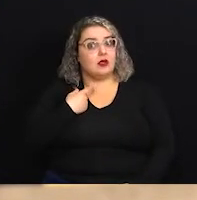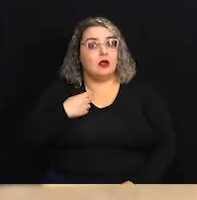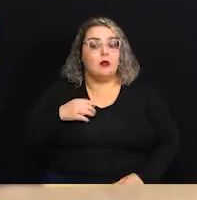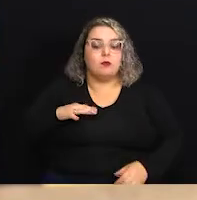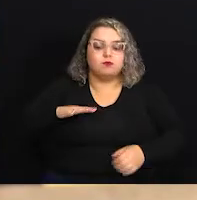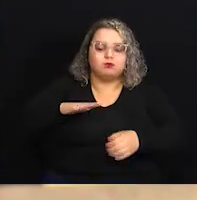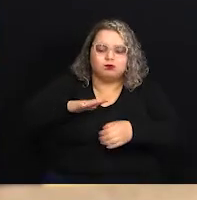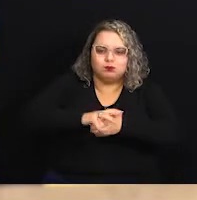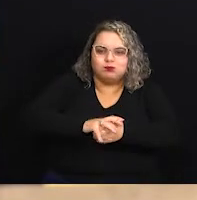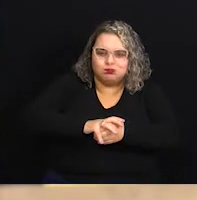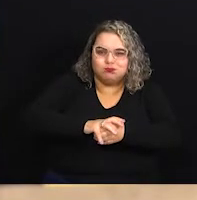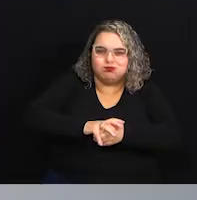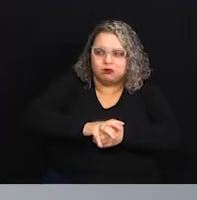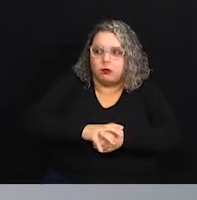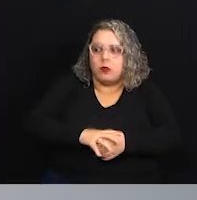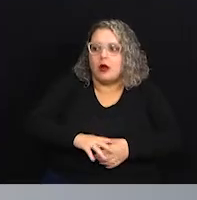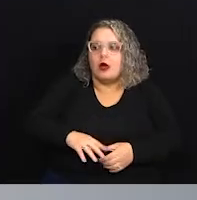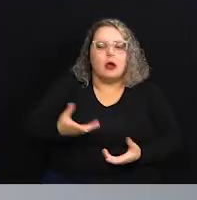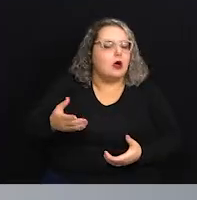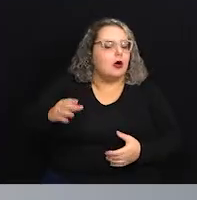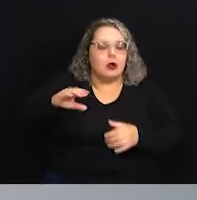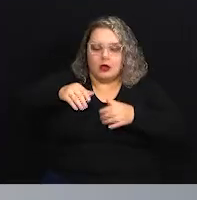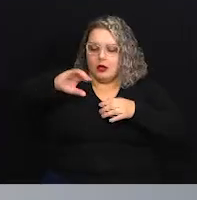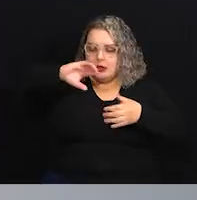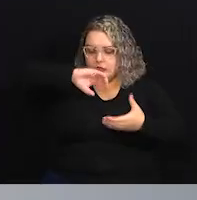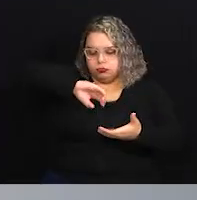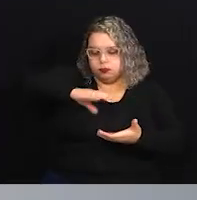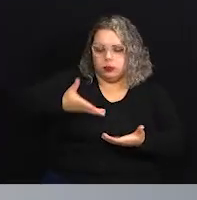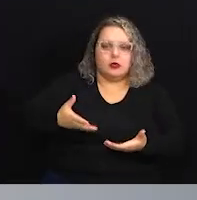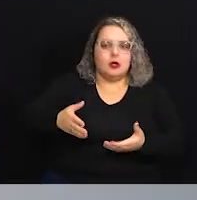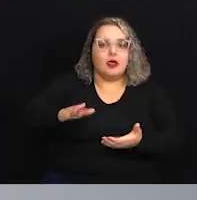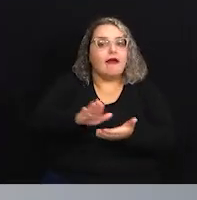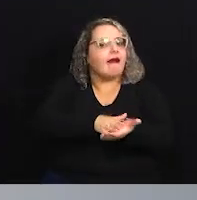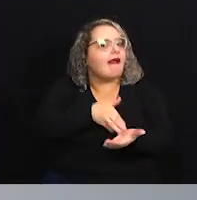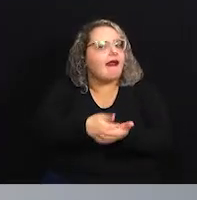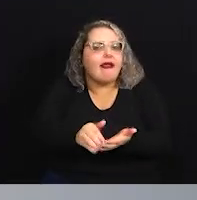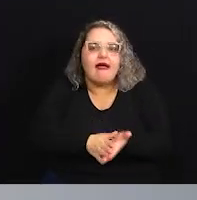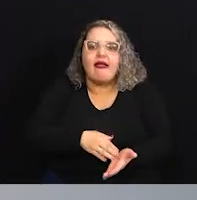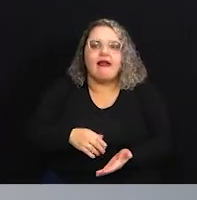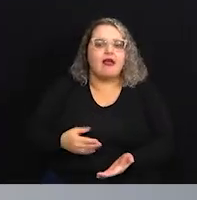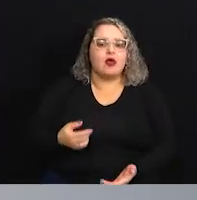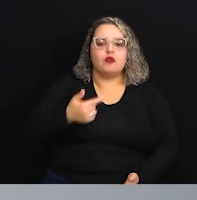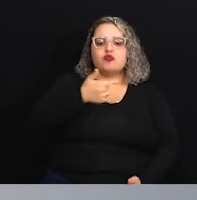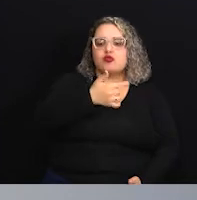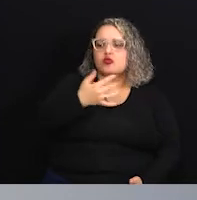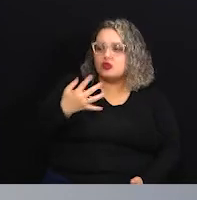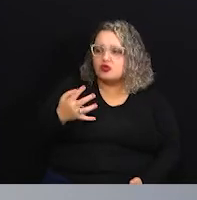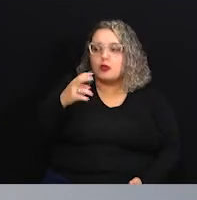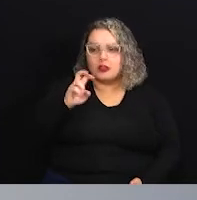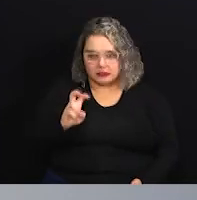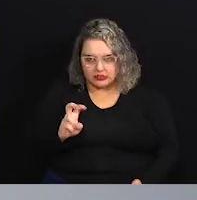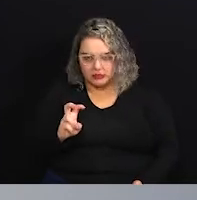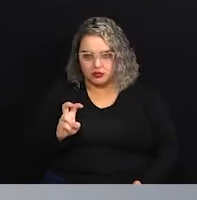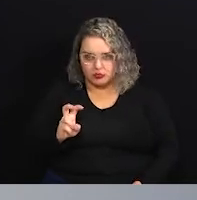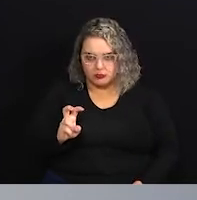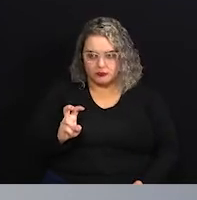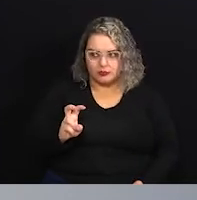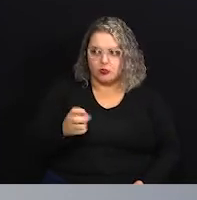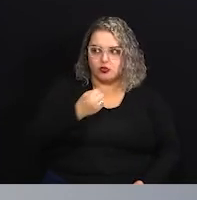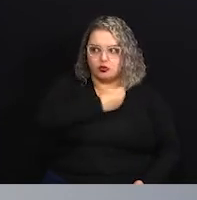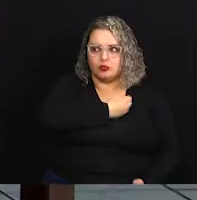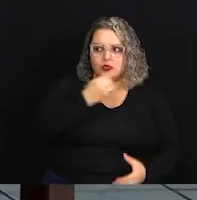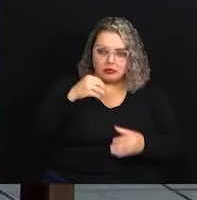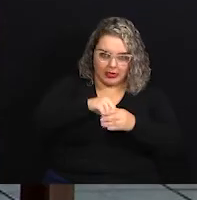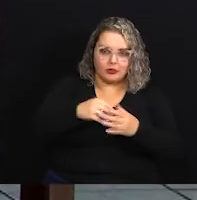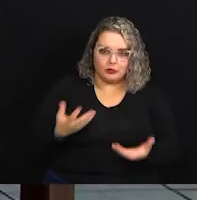e entupimento. Tampinha de shampoo, requeijão, são tampinhas com número 2, 4 e 5. Elas